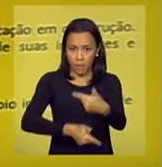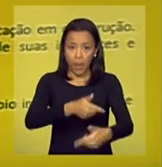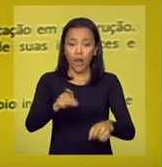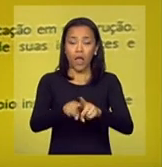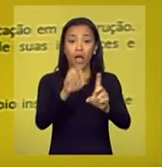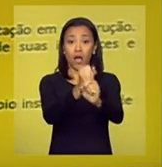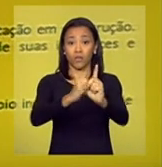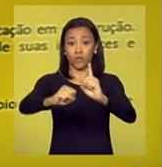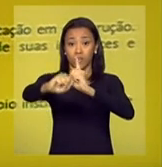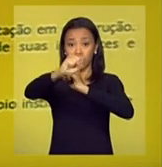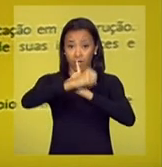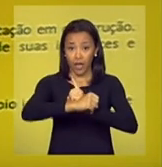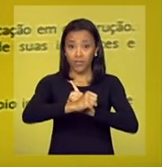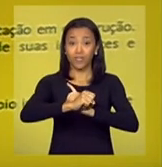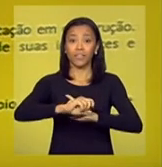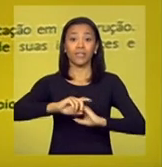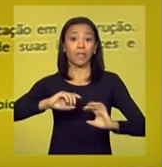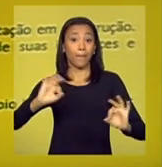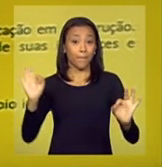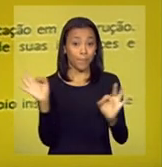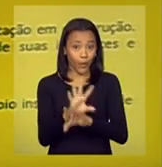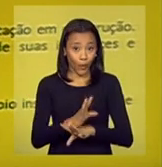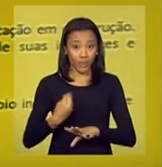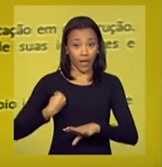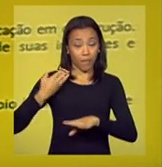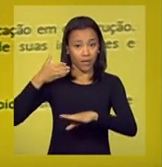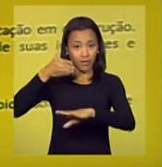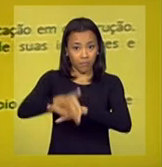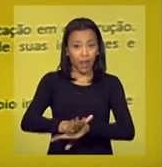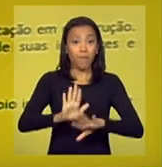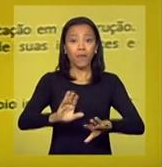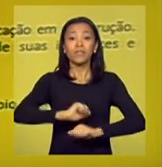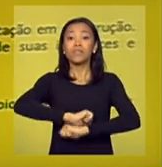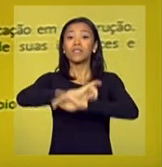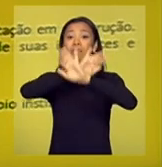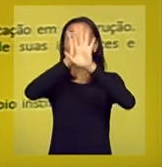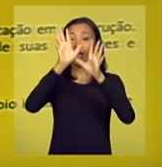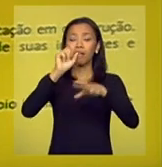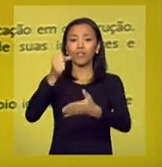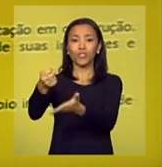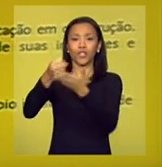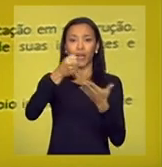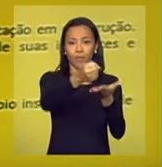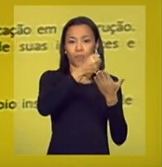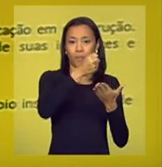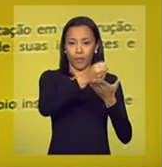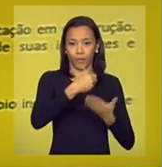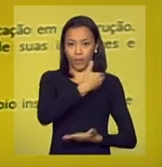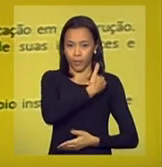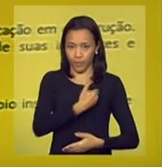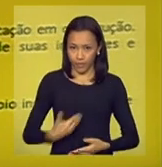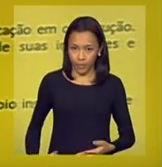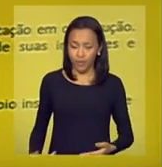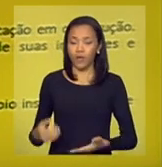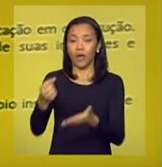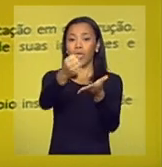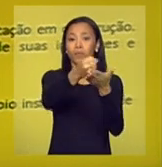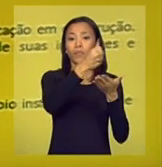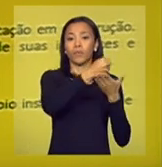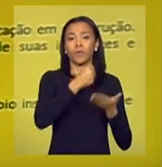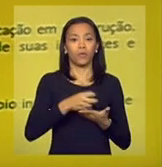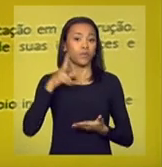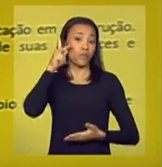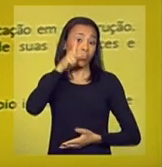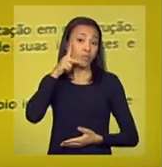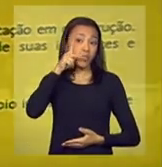sociedade civil está apta a participar, mas fica claro que precisa de mais apoio institucional e de apoio político, vontade política